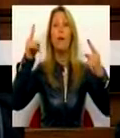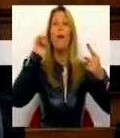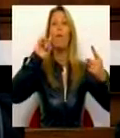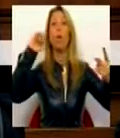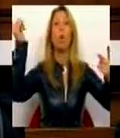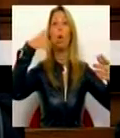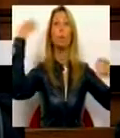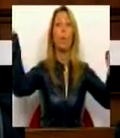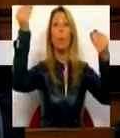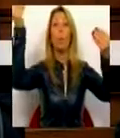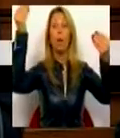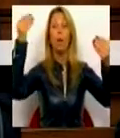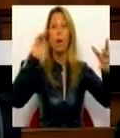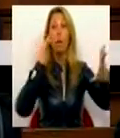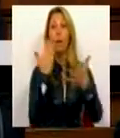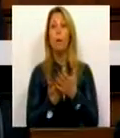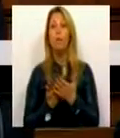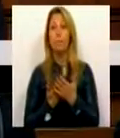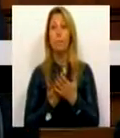divinos